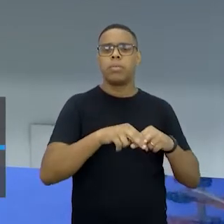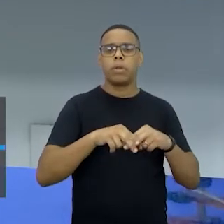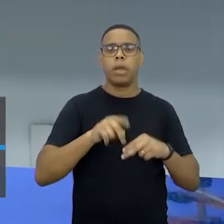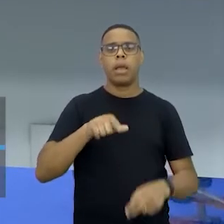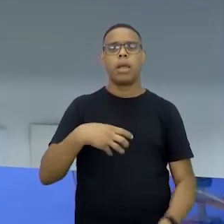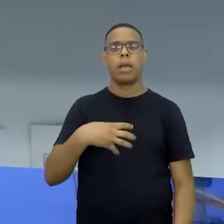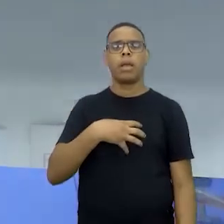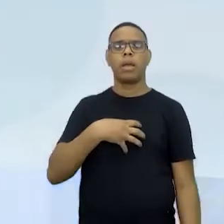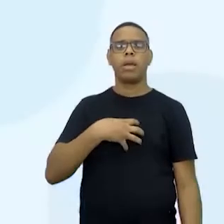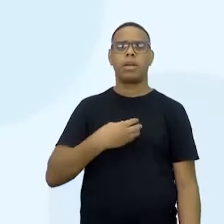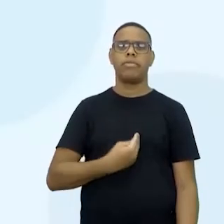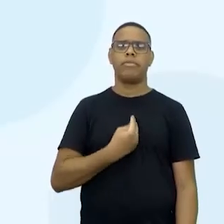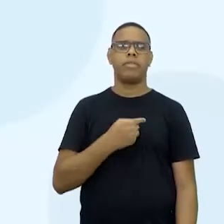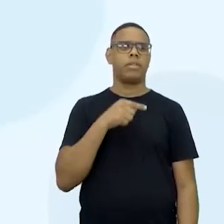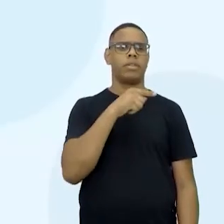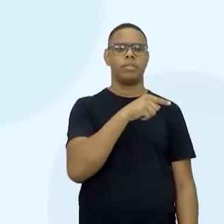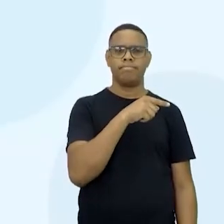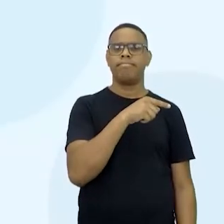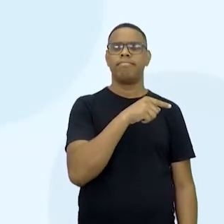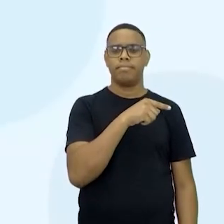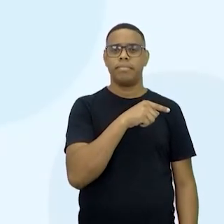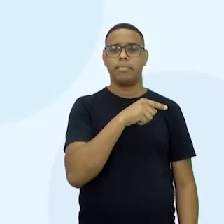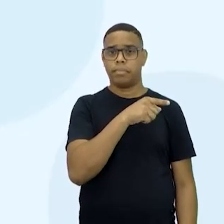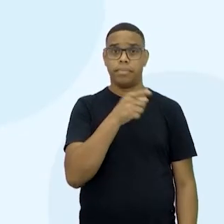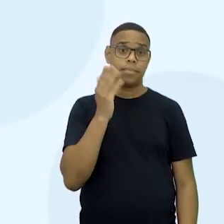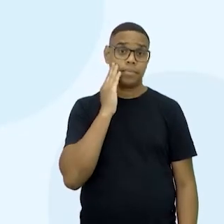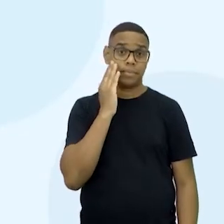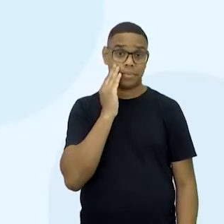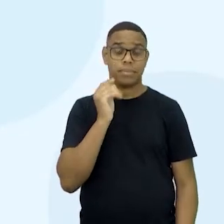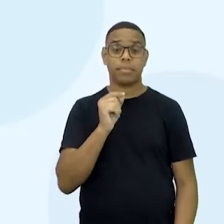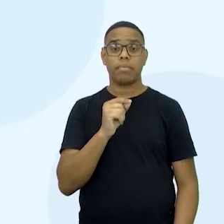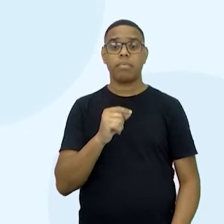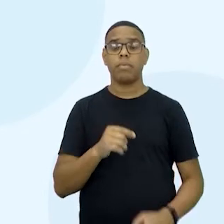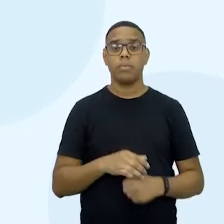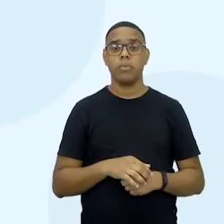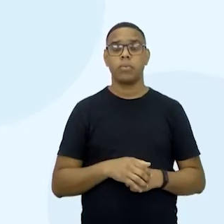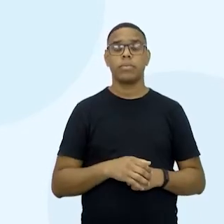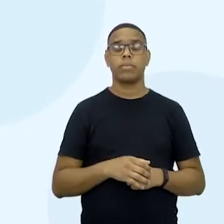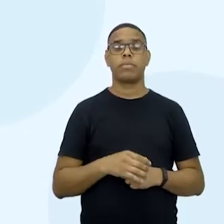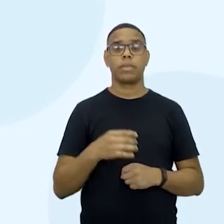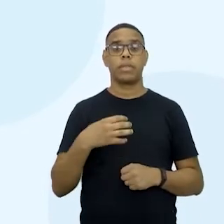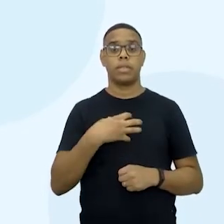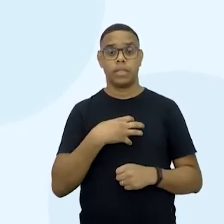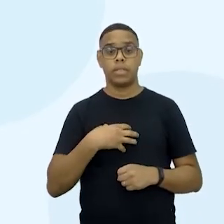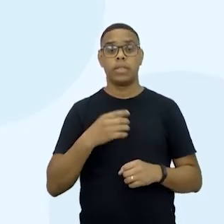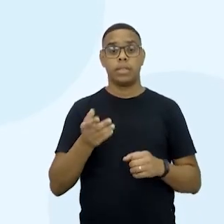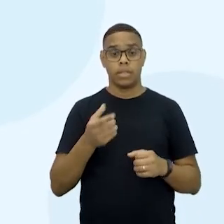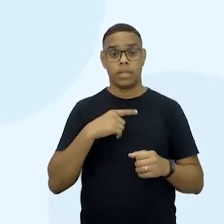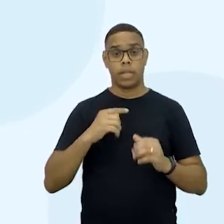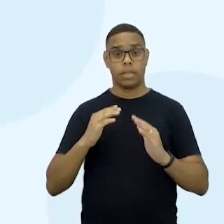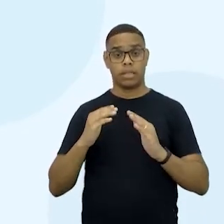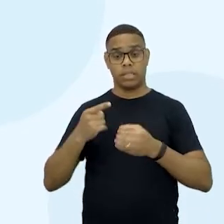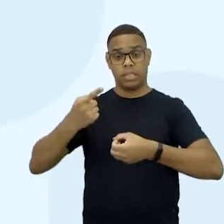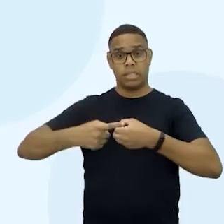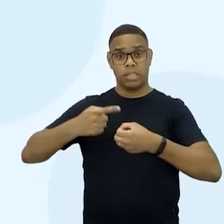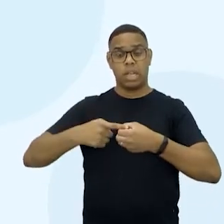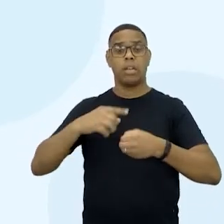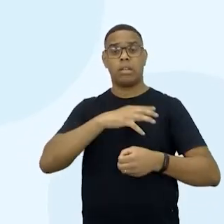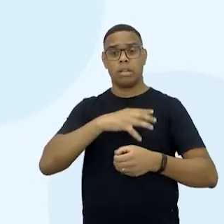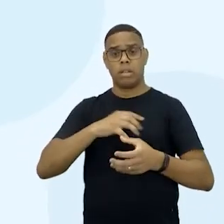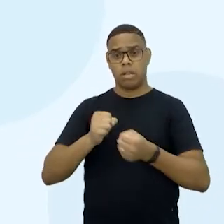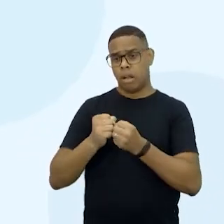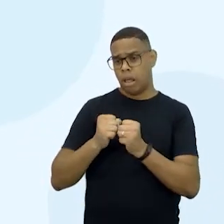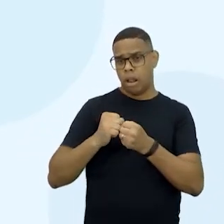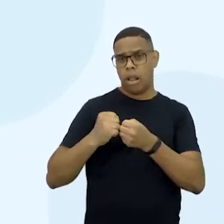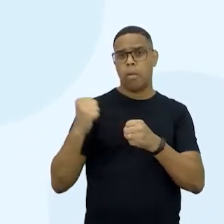estilo de vida então a gente sabe por exemplo ali olha que com as grandes urbanizações ou seja